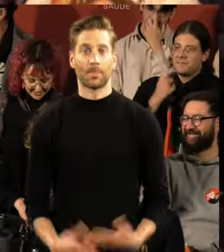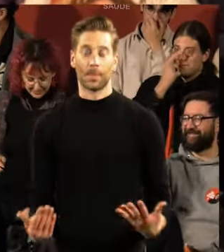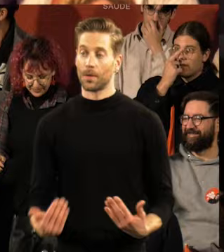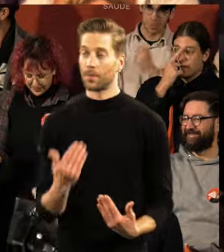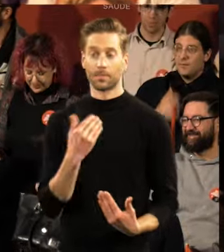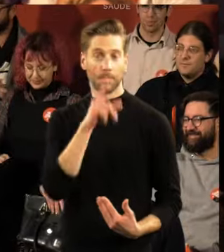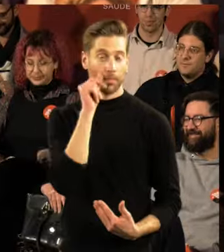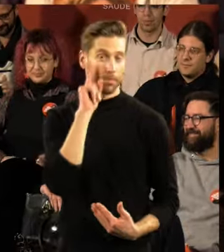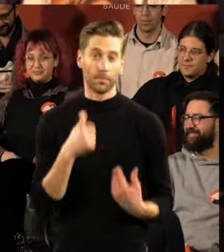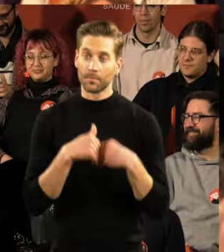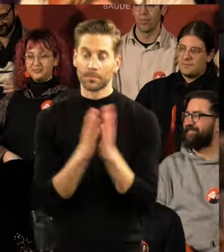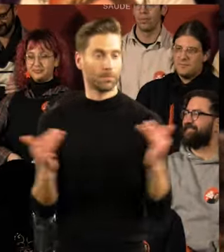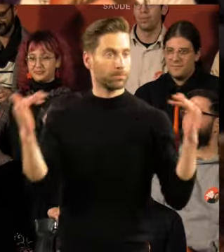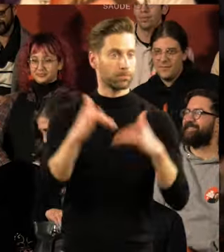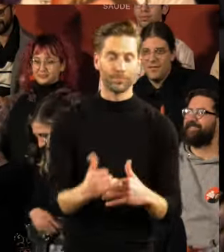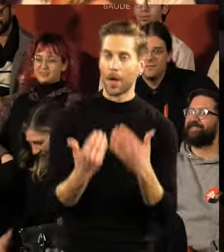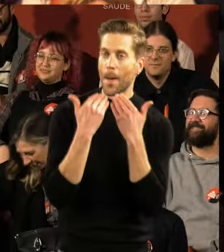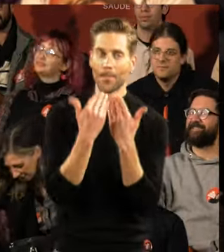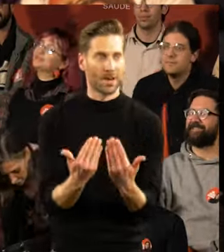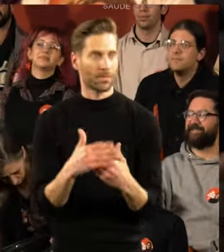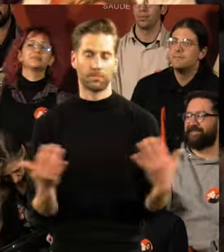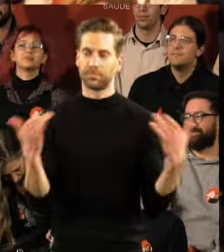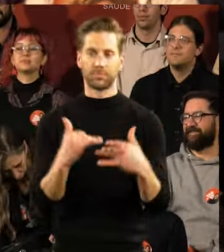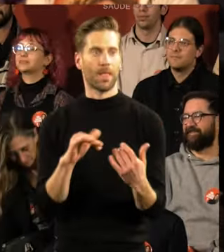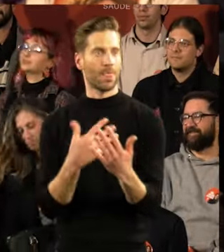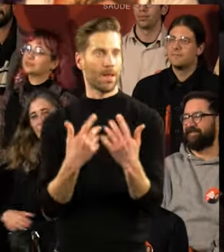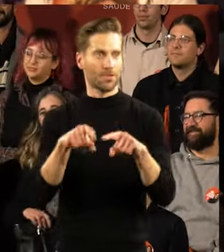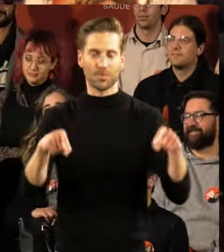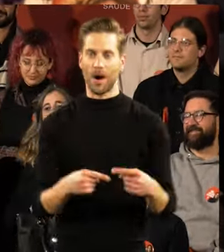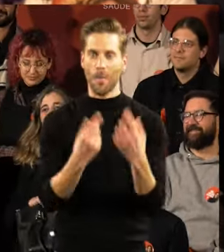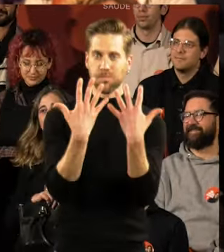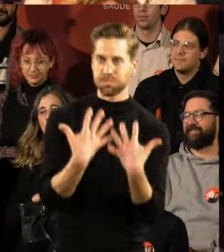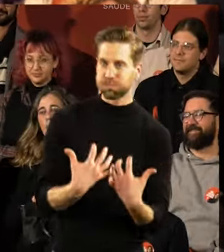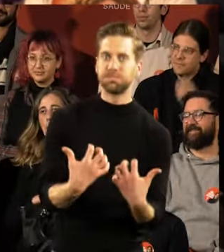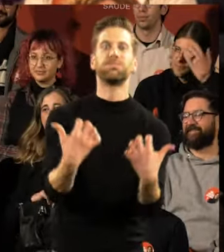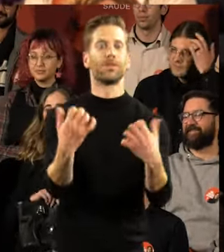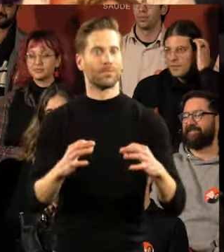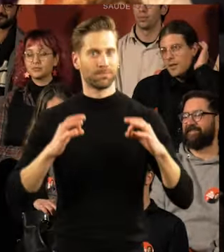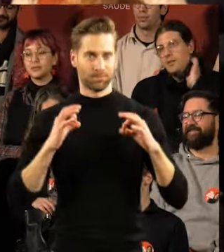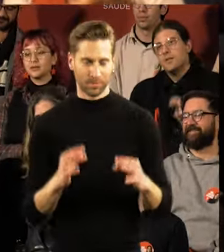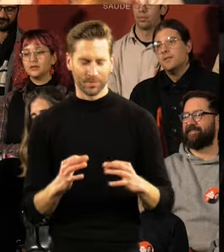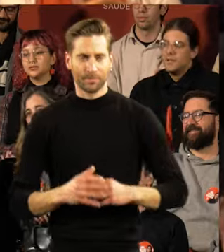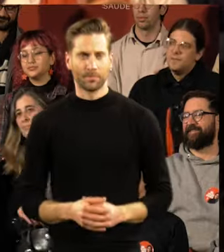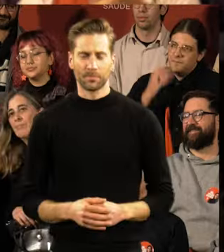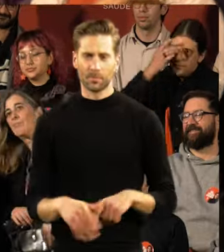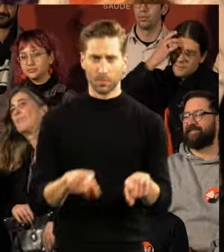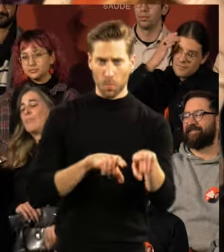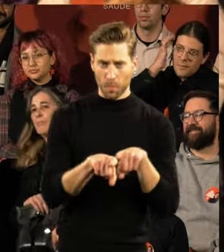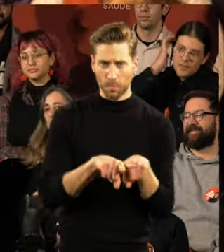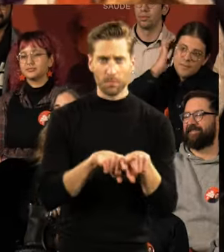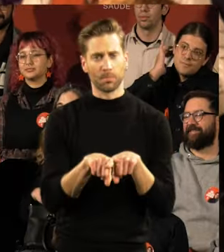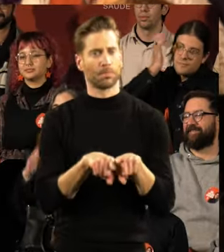Obrigada a todos e a todos por estarem aqui, por encherem esta sala. A política